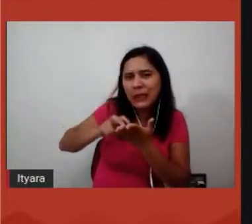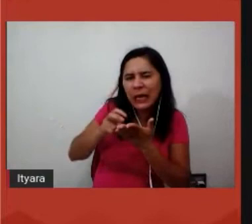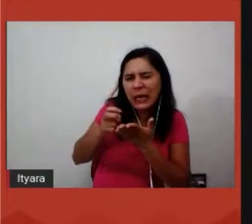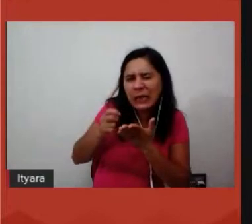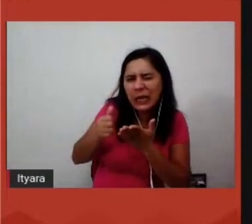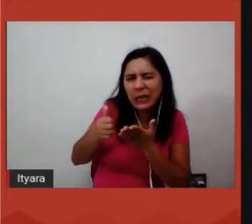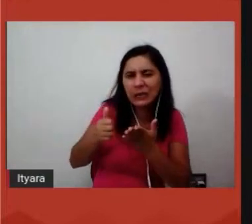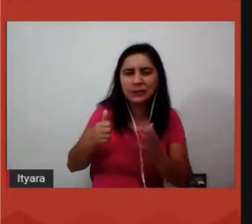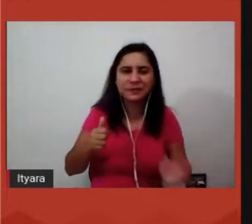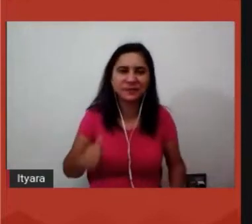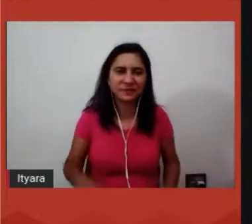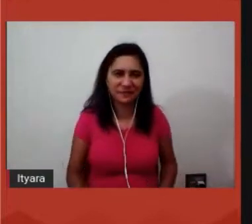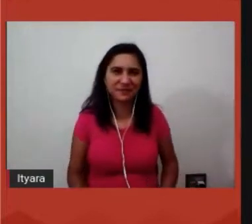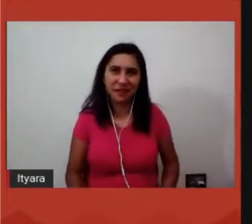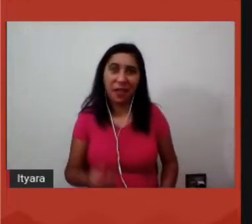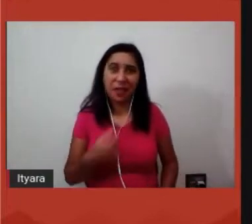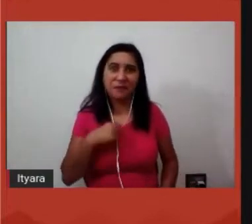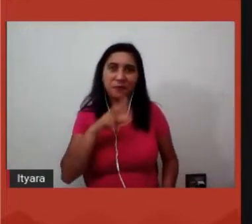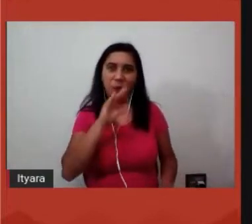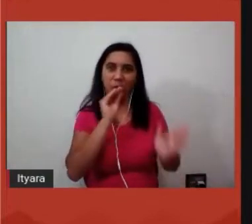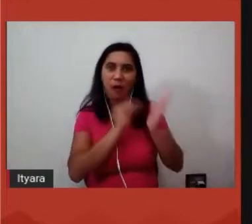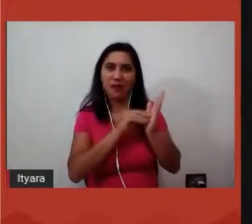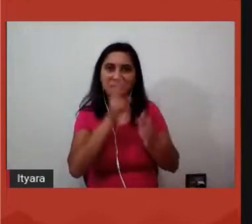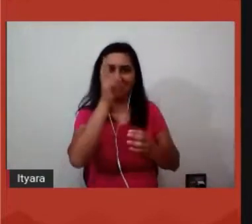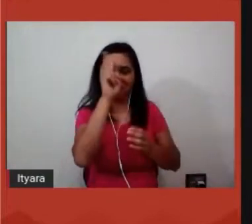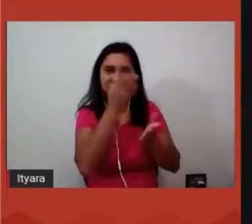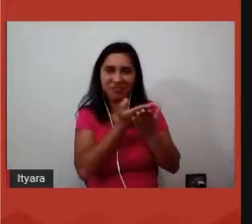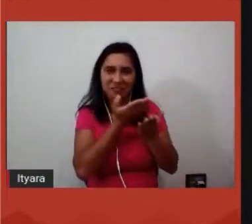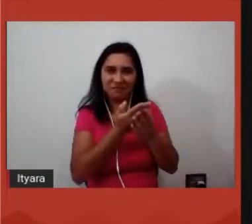Nossa, Flávio, dá aula segunda de manhã também. O questionário primeiro.